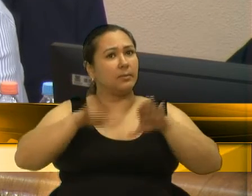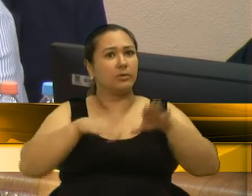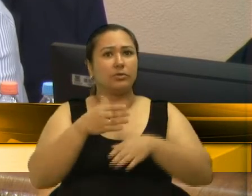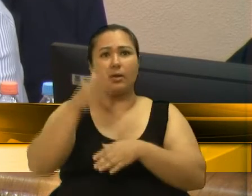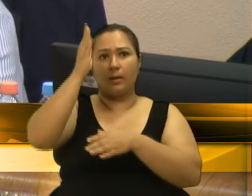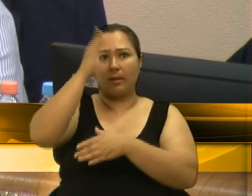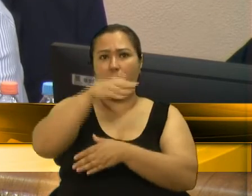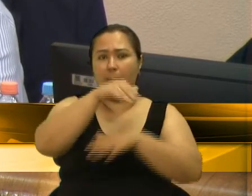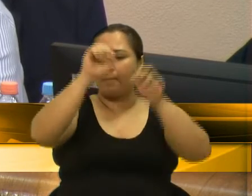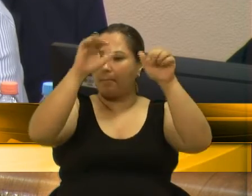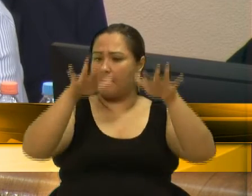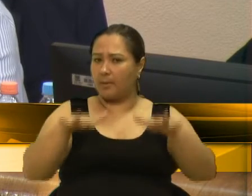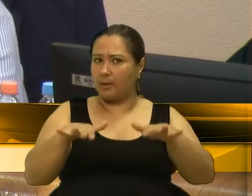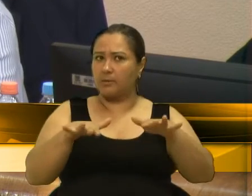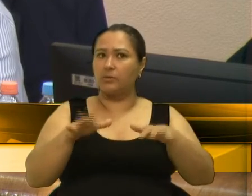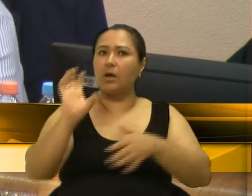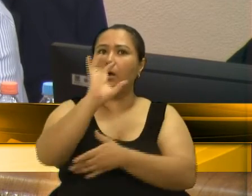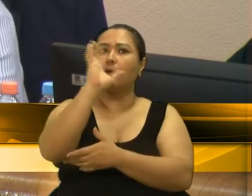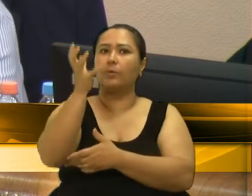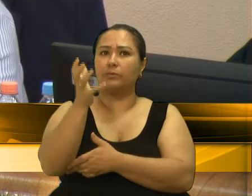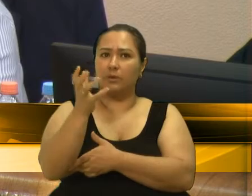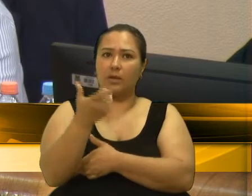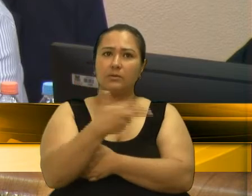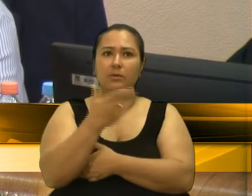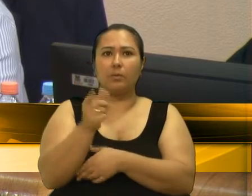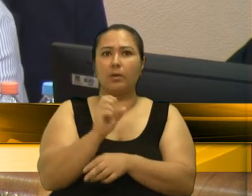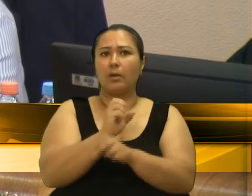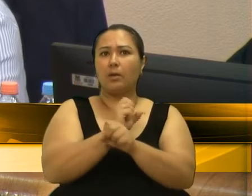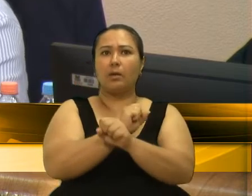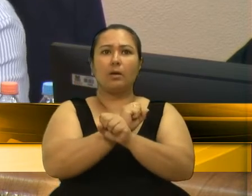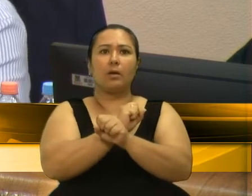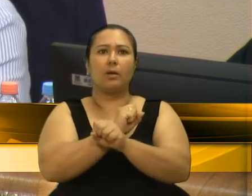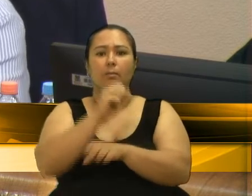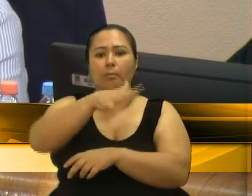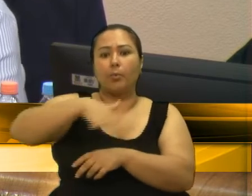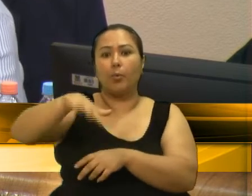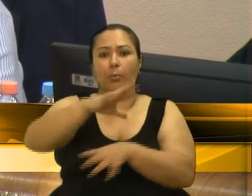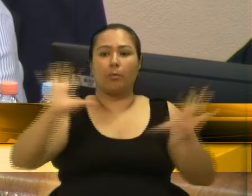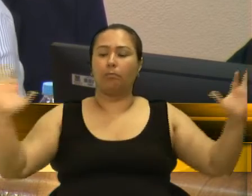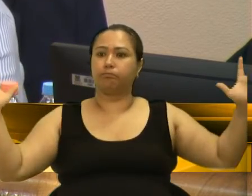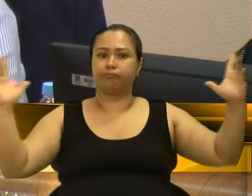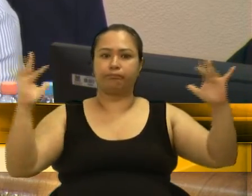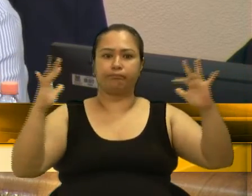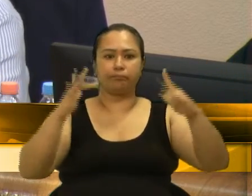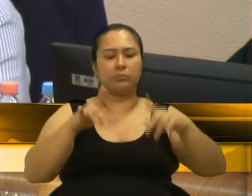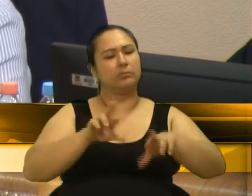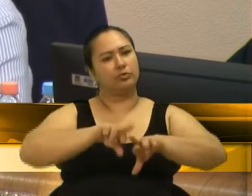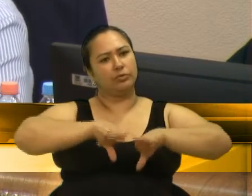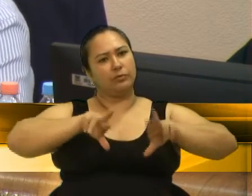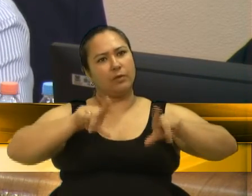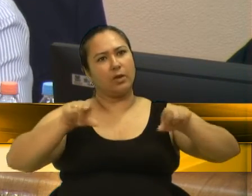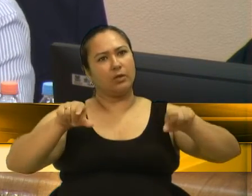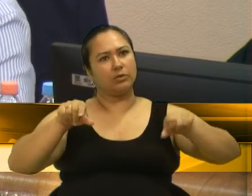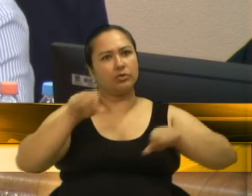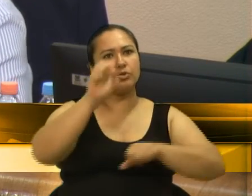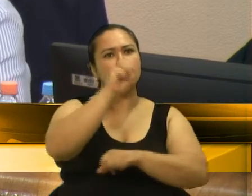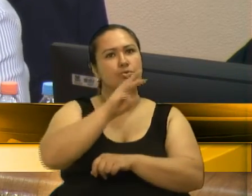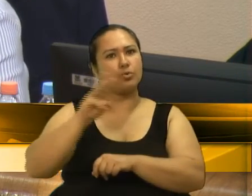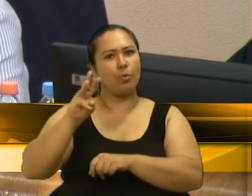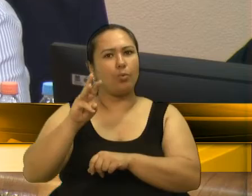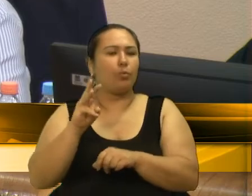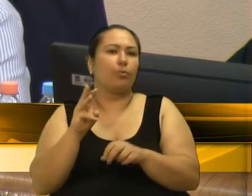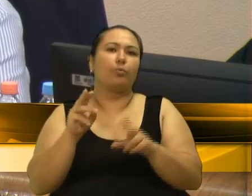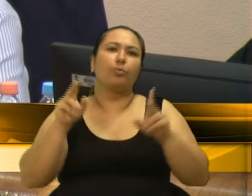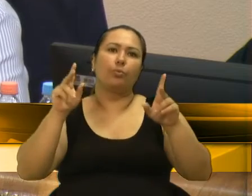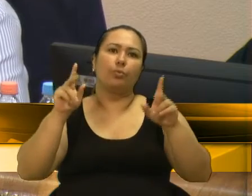certeza, ao longo do dia que ela acontece, reúne um público grande, mas ela não é um público que concentra. Diferente de um show, porque no show o público vai